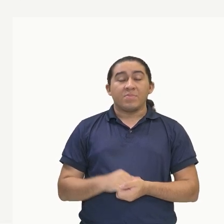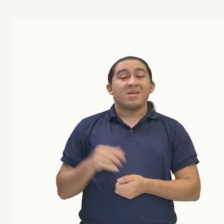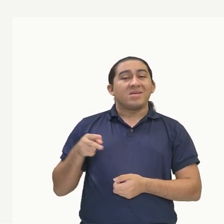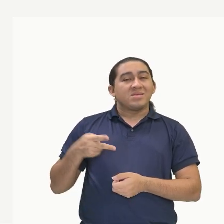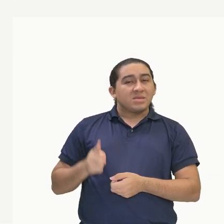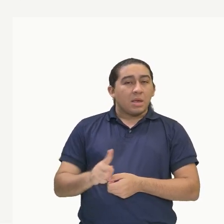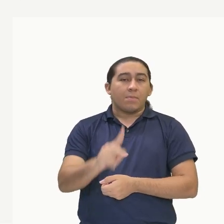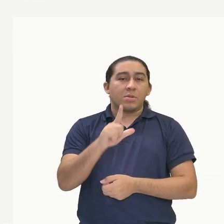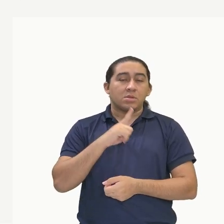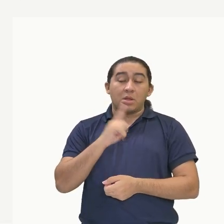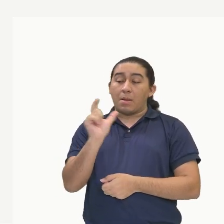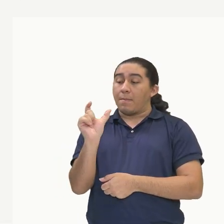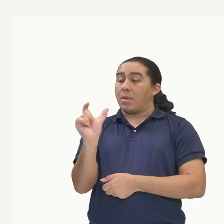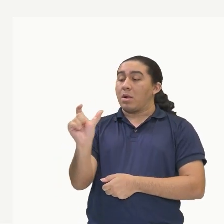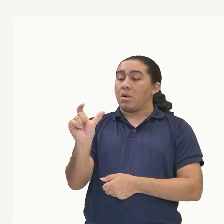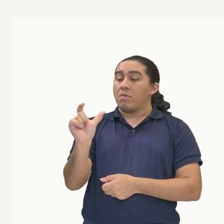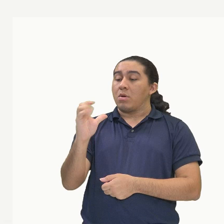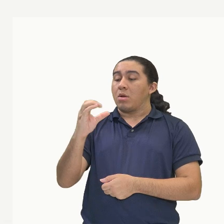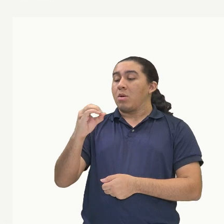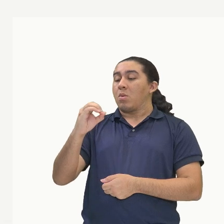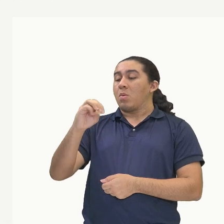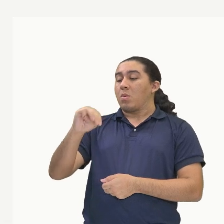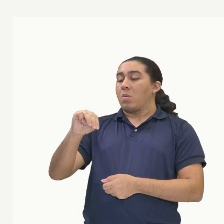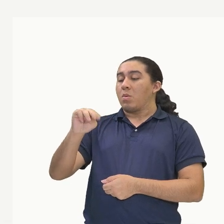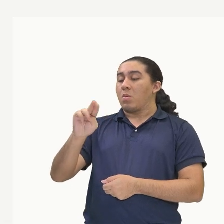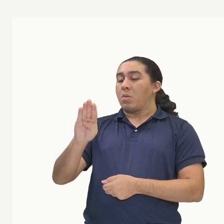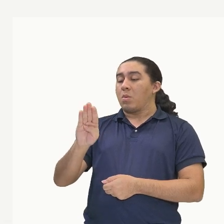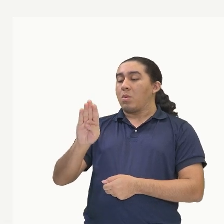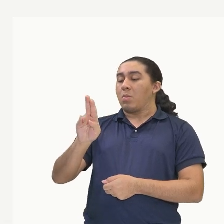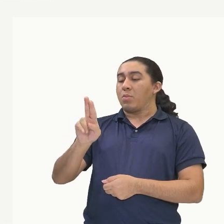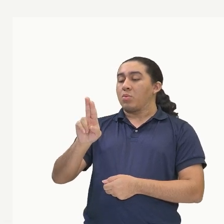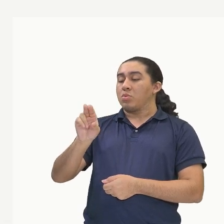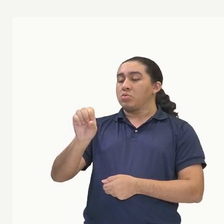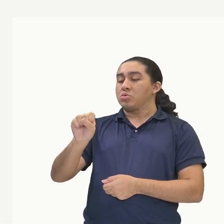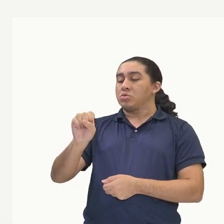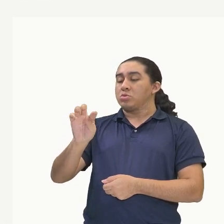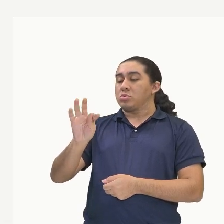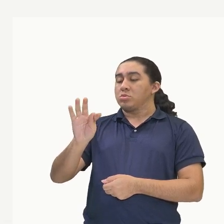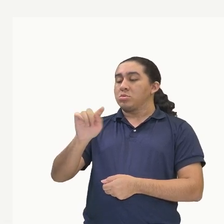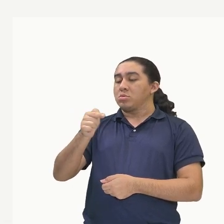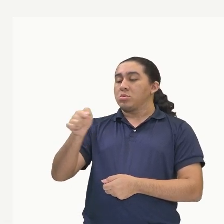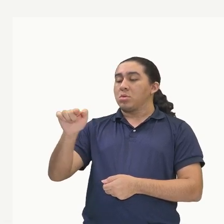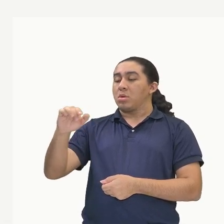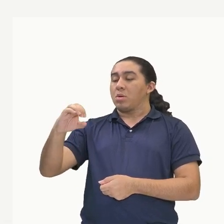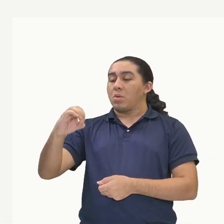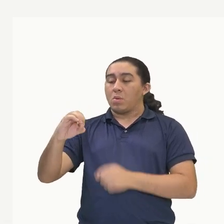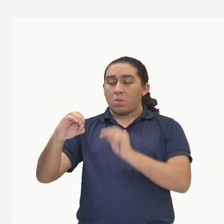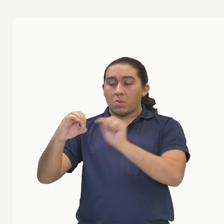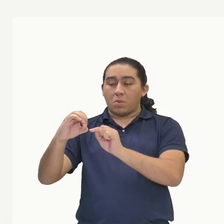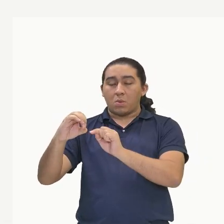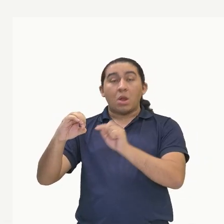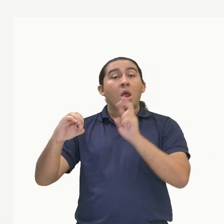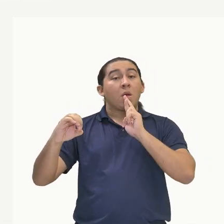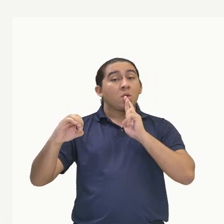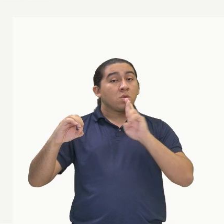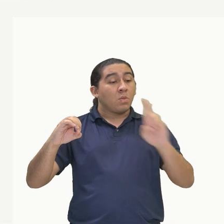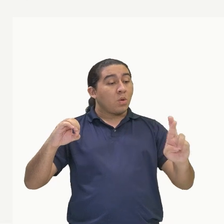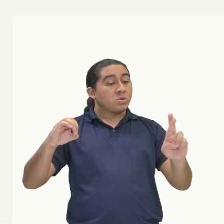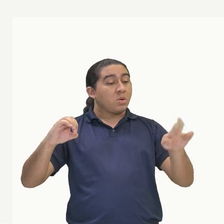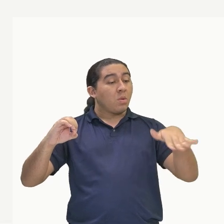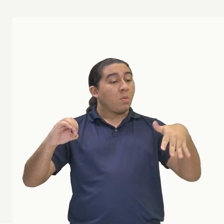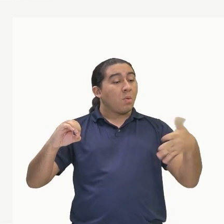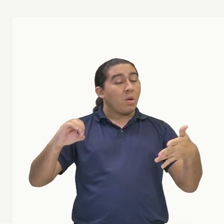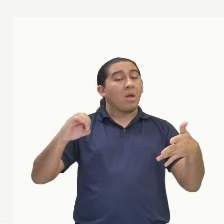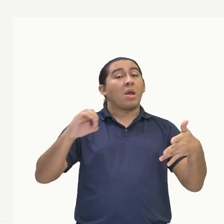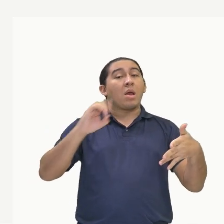combustão, tá? Você vai produzir CO2 e